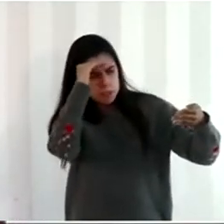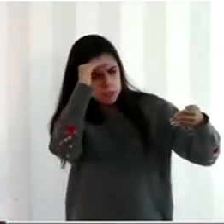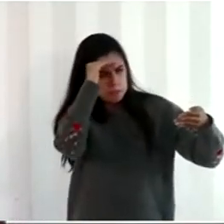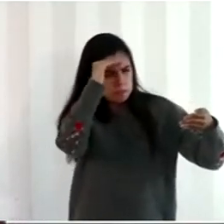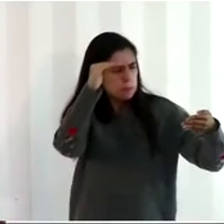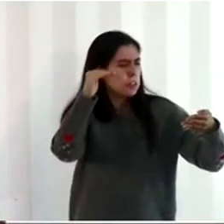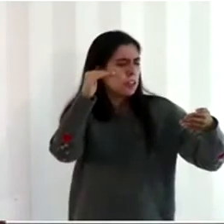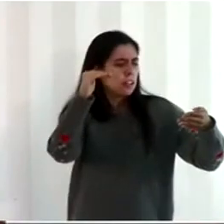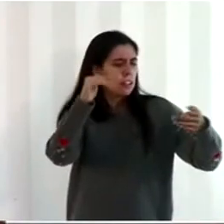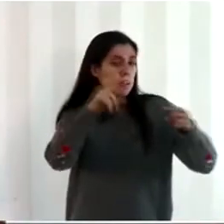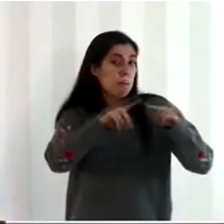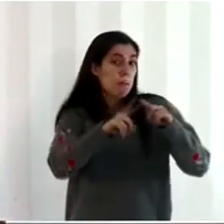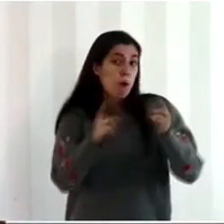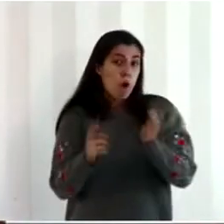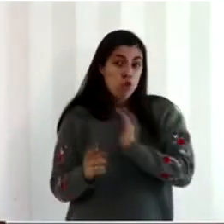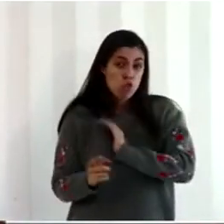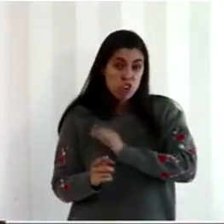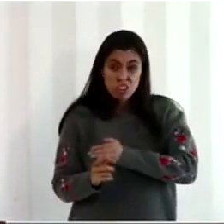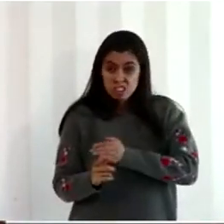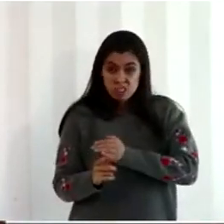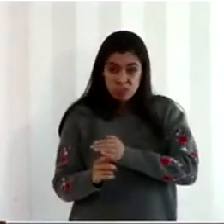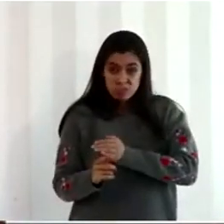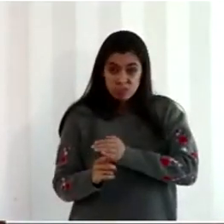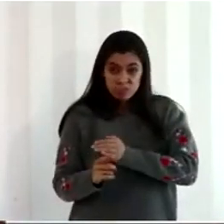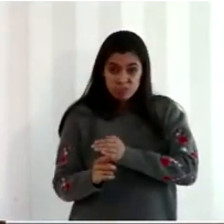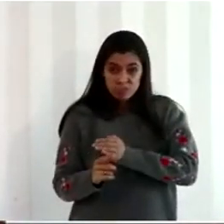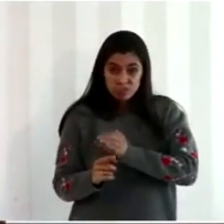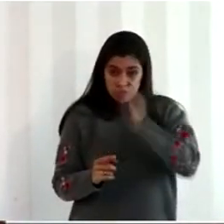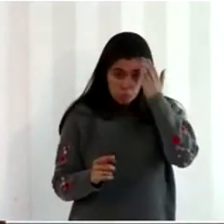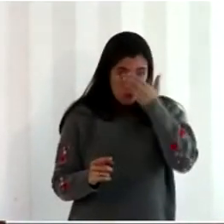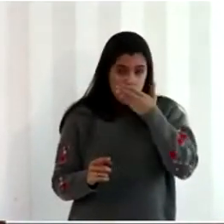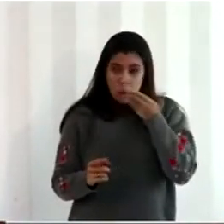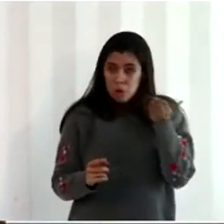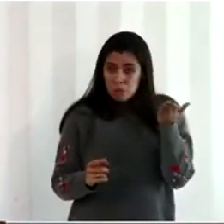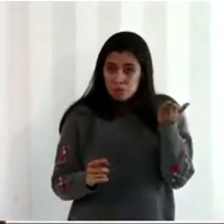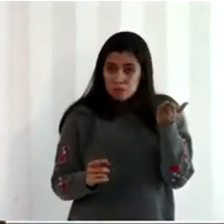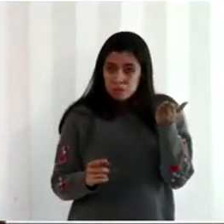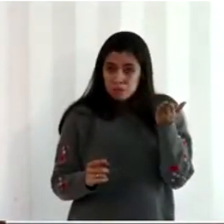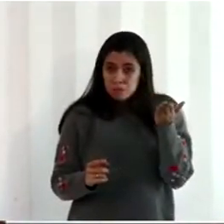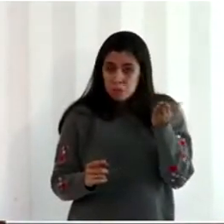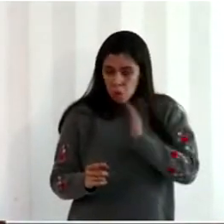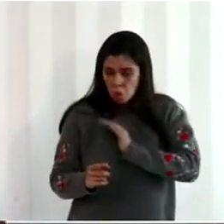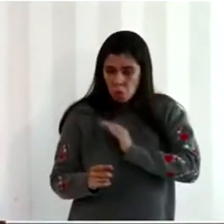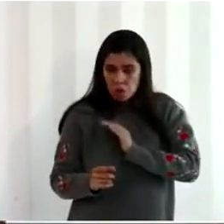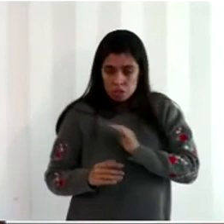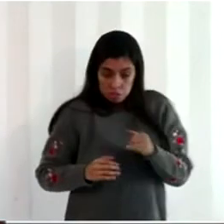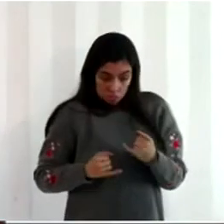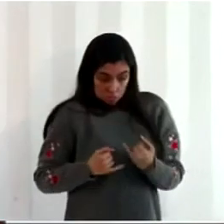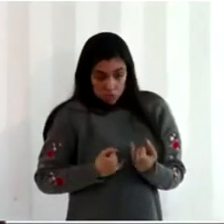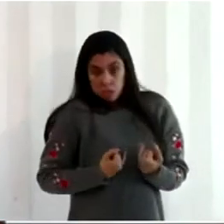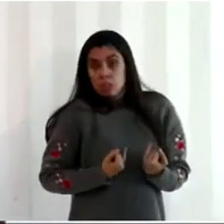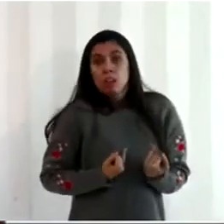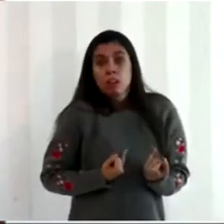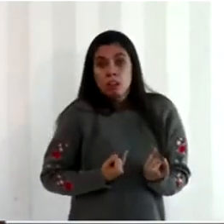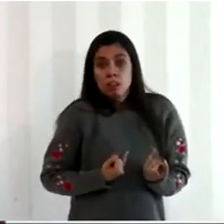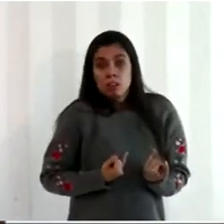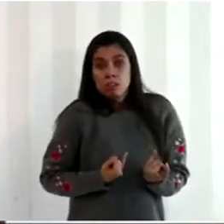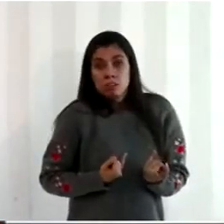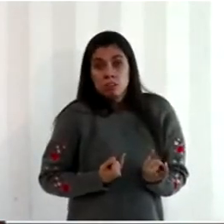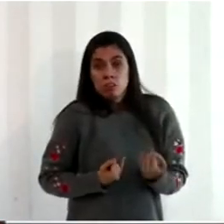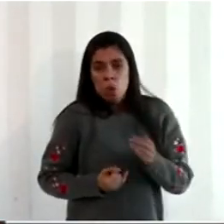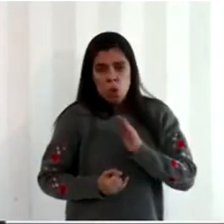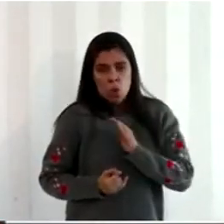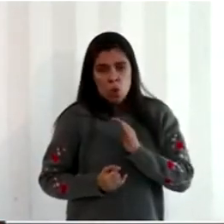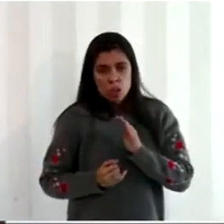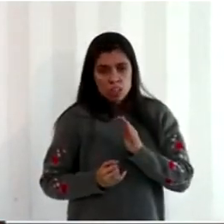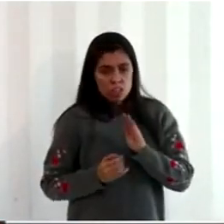coração não está nos pés de Jesus, tudo em vão. Aí talvez você diga, poxa pastor, o senhor está me